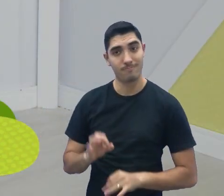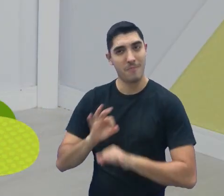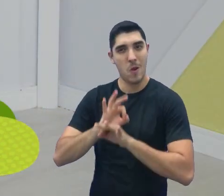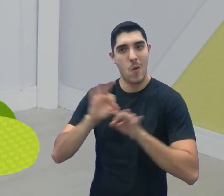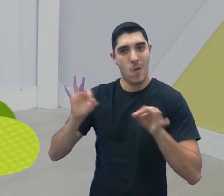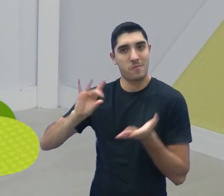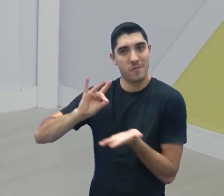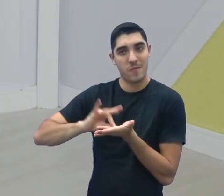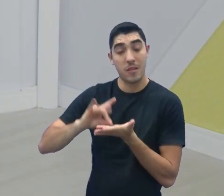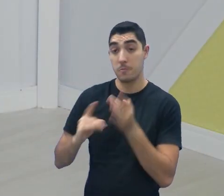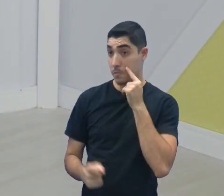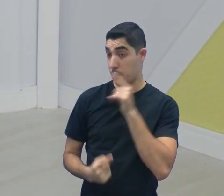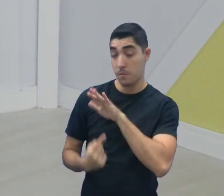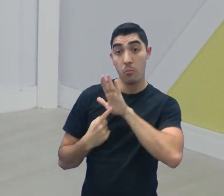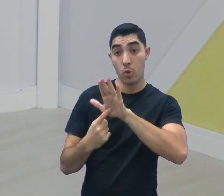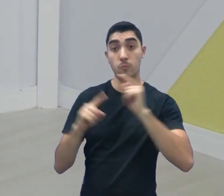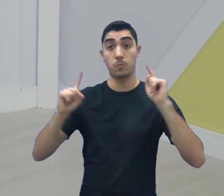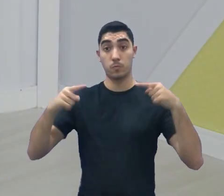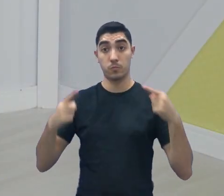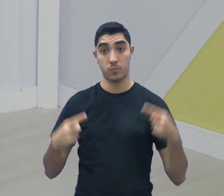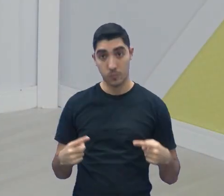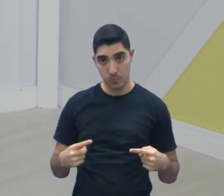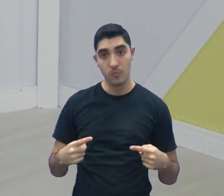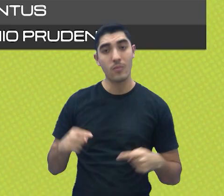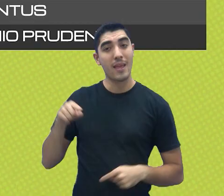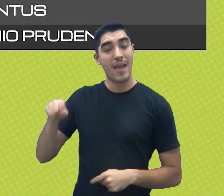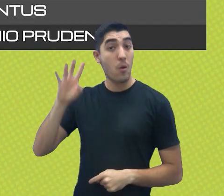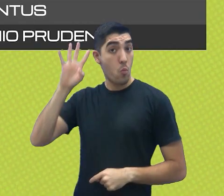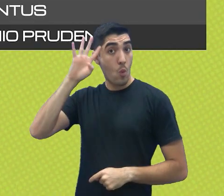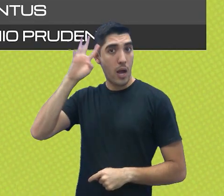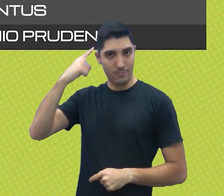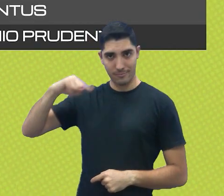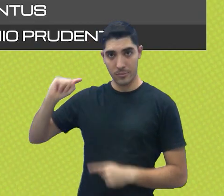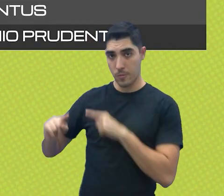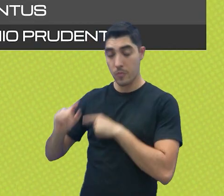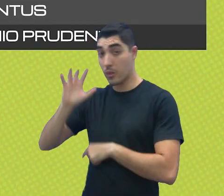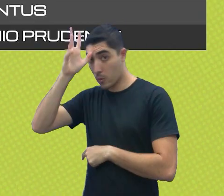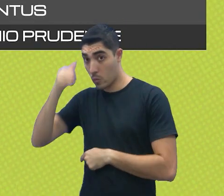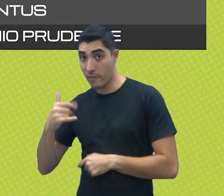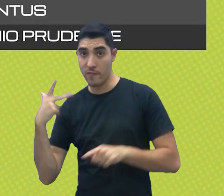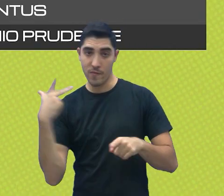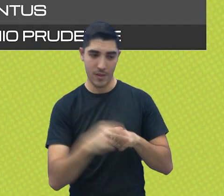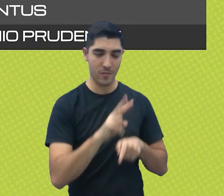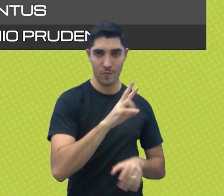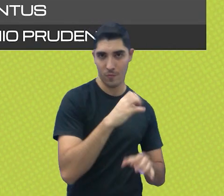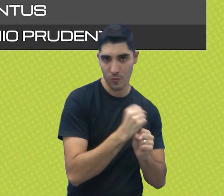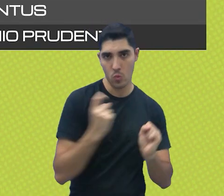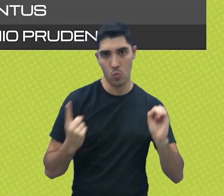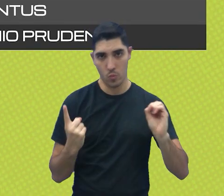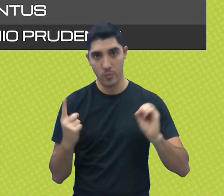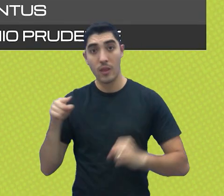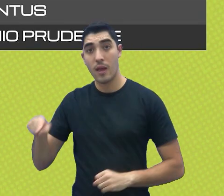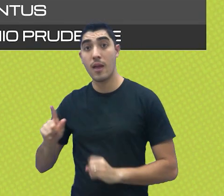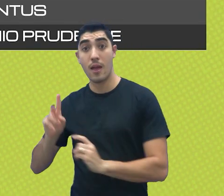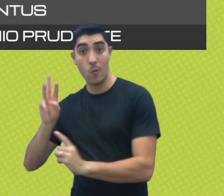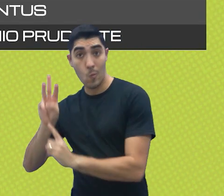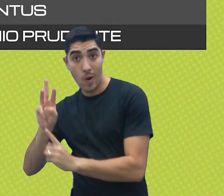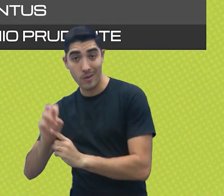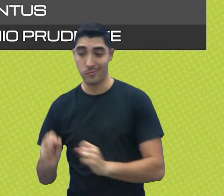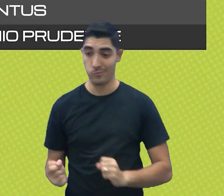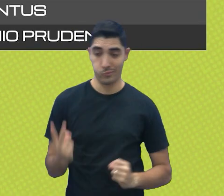jogos de quarta-feira. Toda a segunda rodada foi na quarta-feira. Ituano venceu o Votuporanguense 1-0 em casa. O Água Santa virou pra cima do